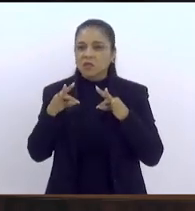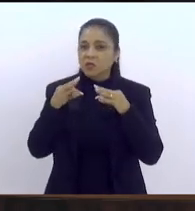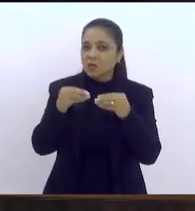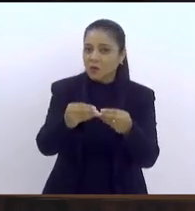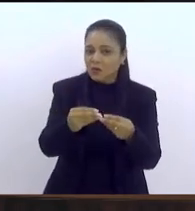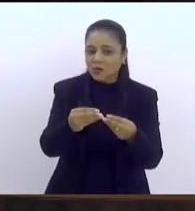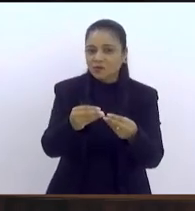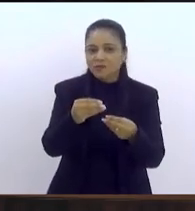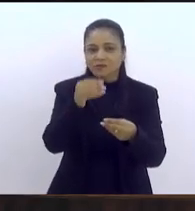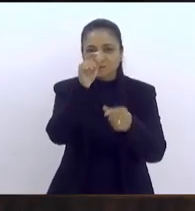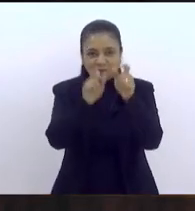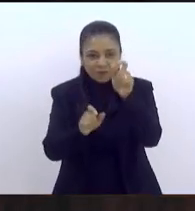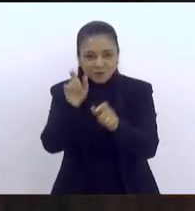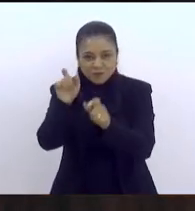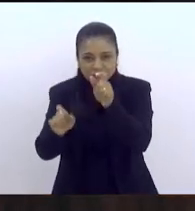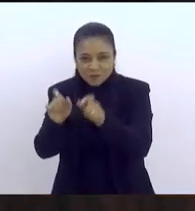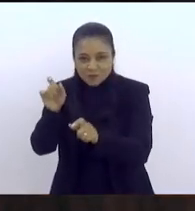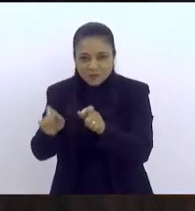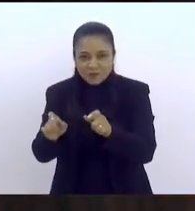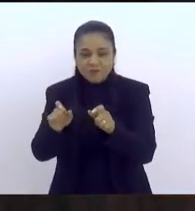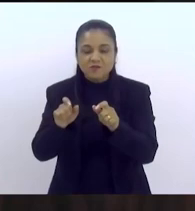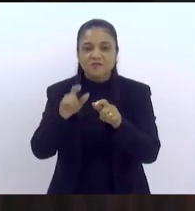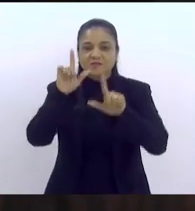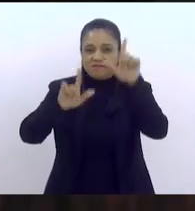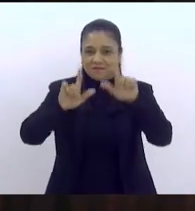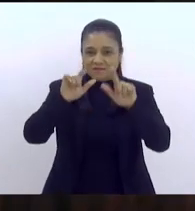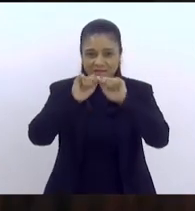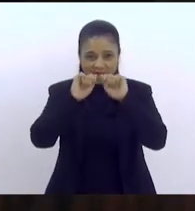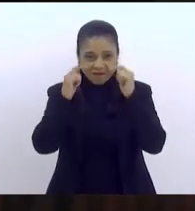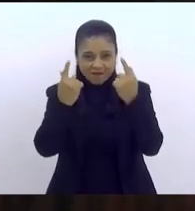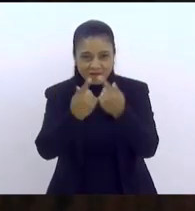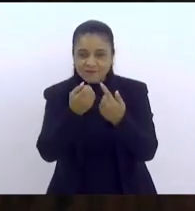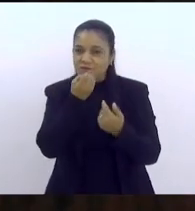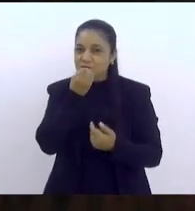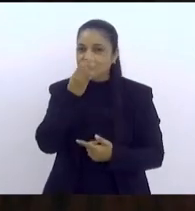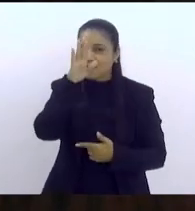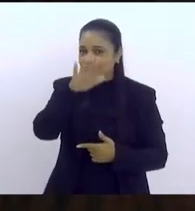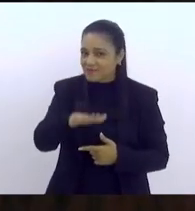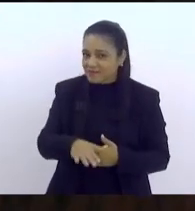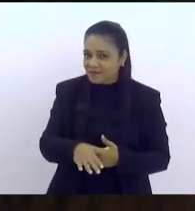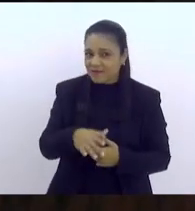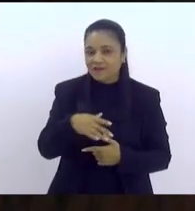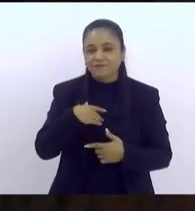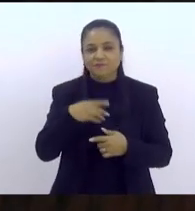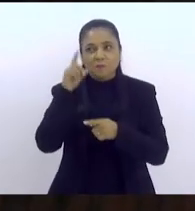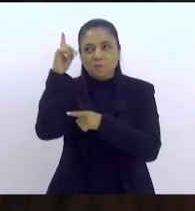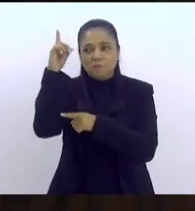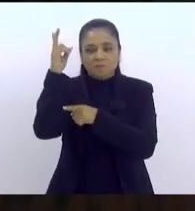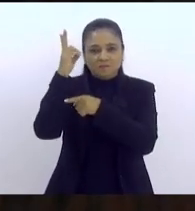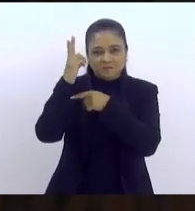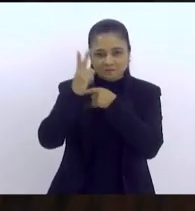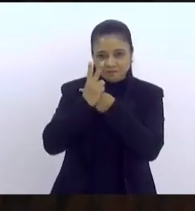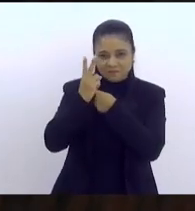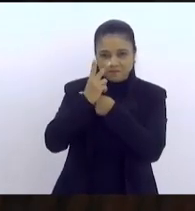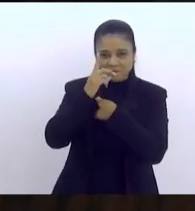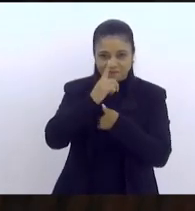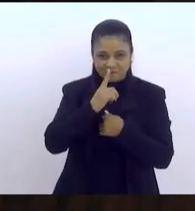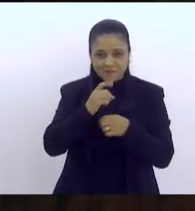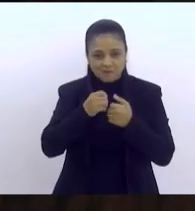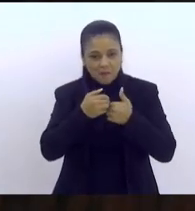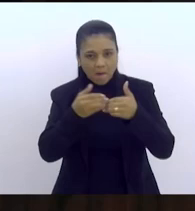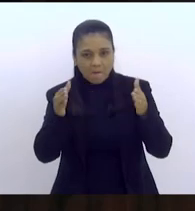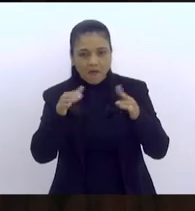que estamos assistindo aqui pela TV Alerj, tá? Boa tarde. Sob a proteção de Deus, declaro aberta a